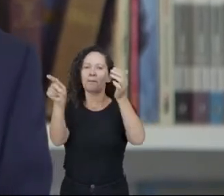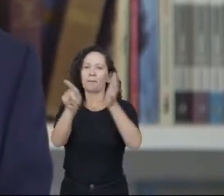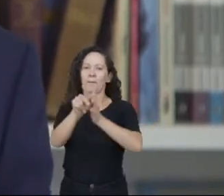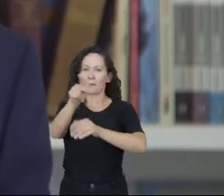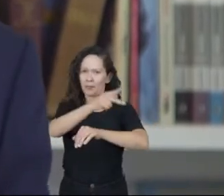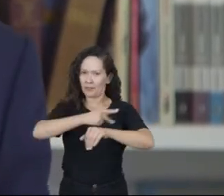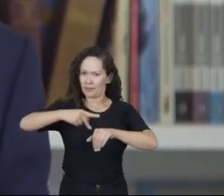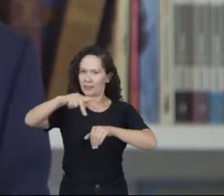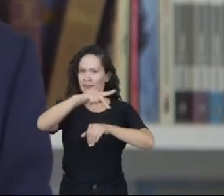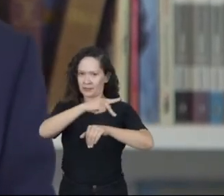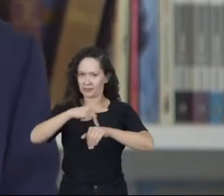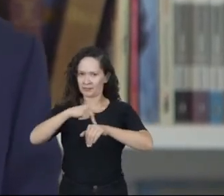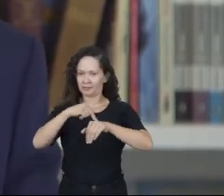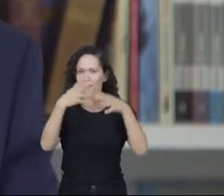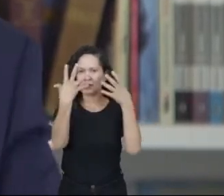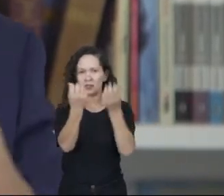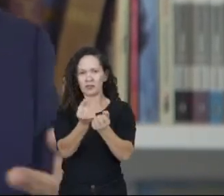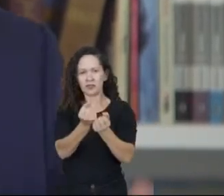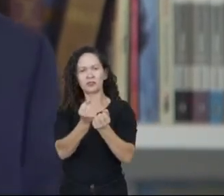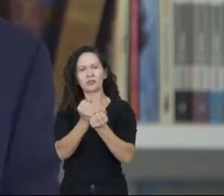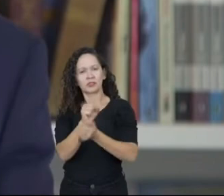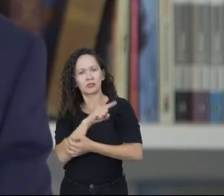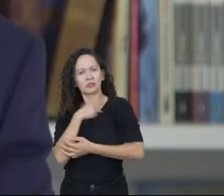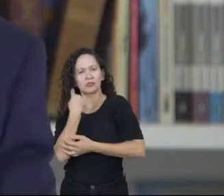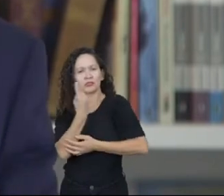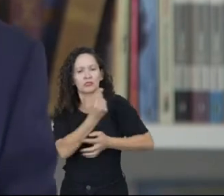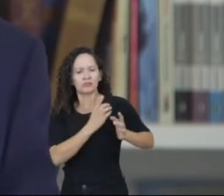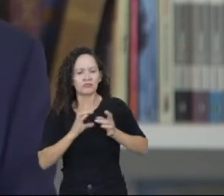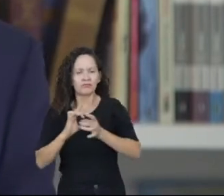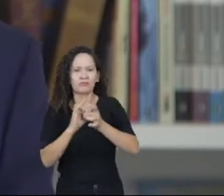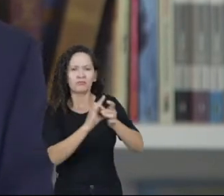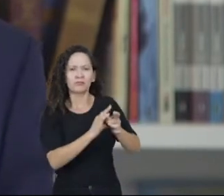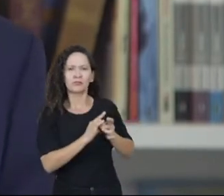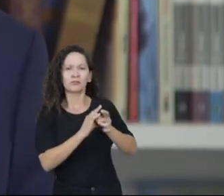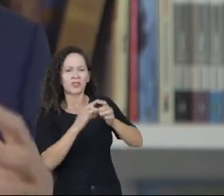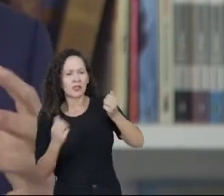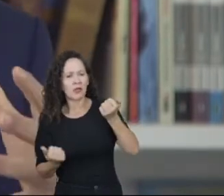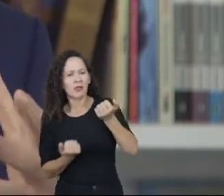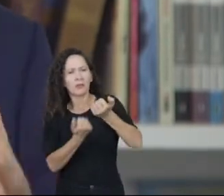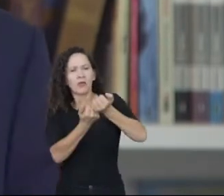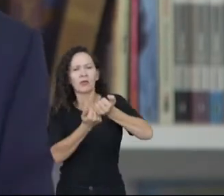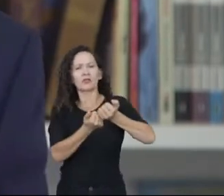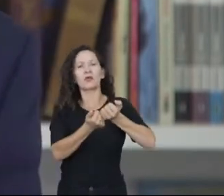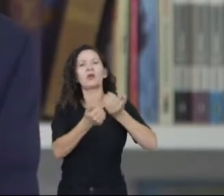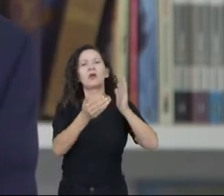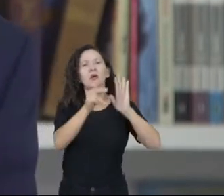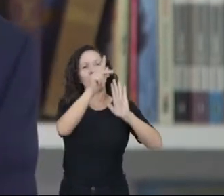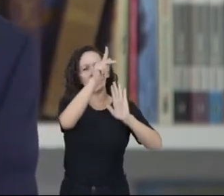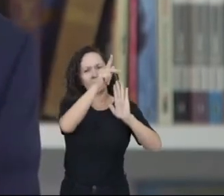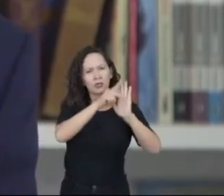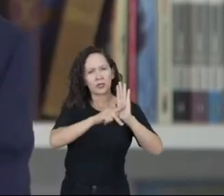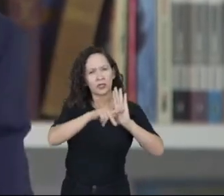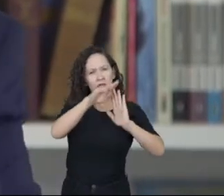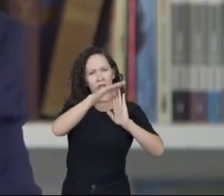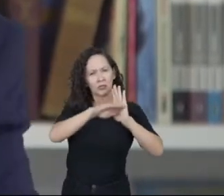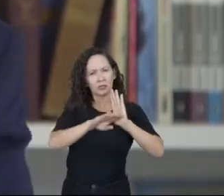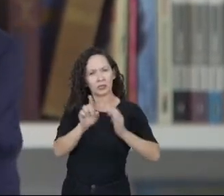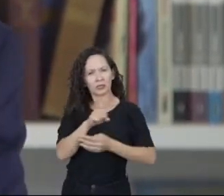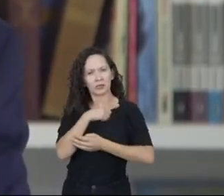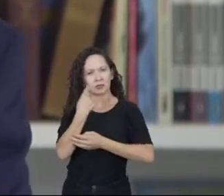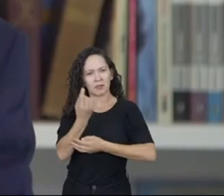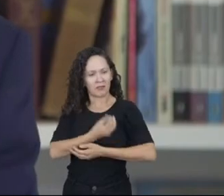vamos nos colocar a serviço desse propósito que nossos corações